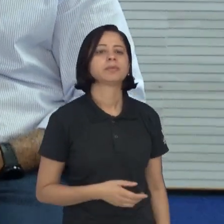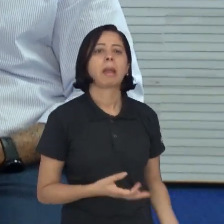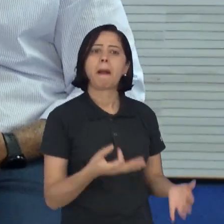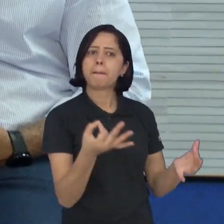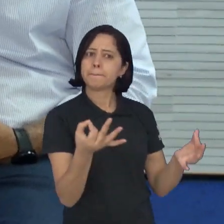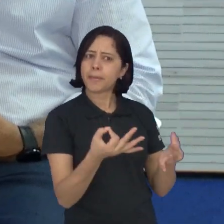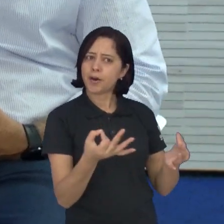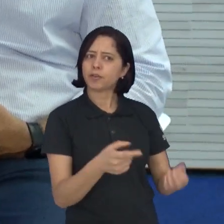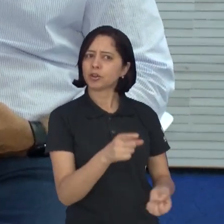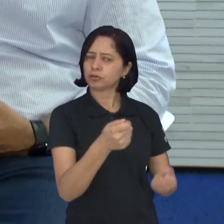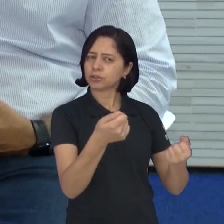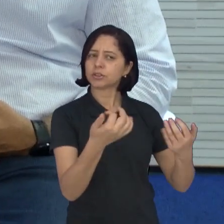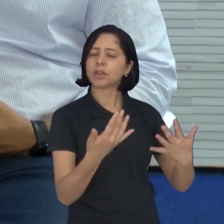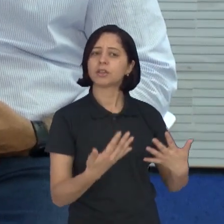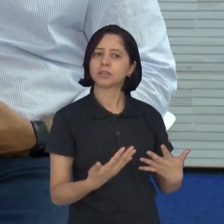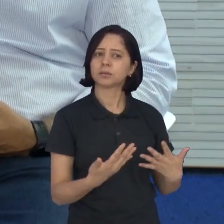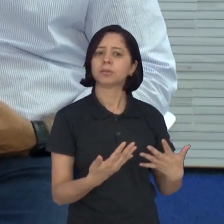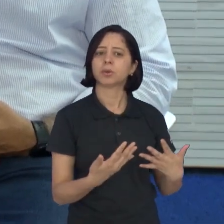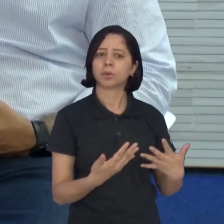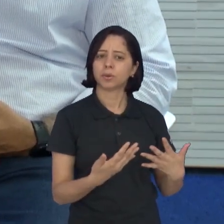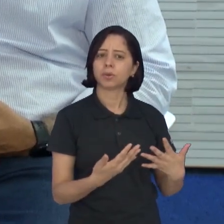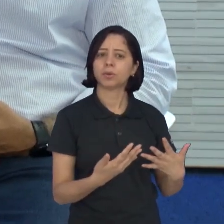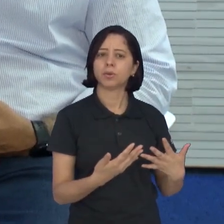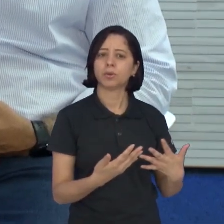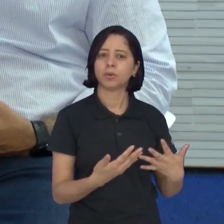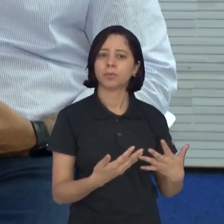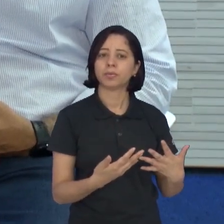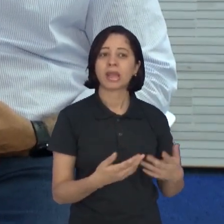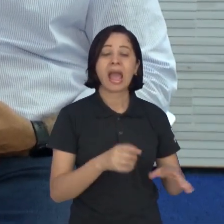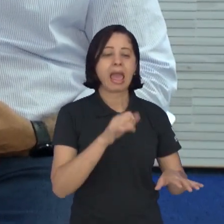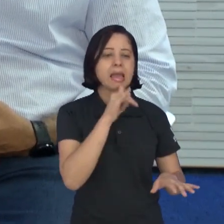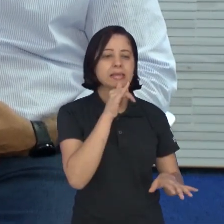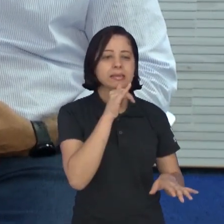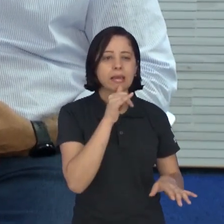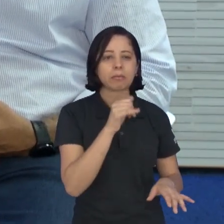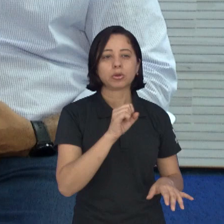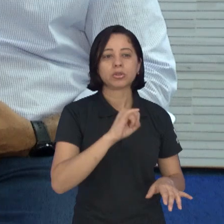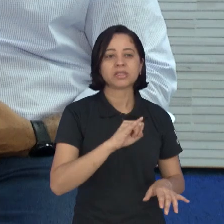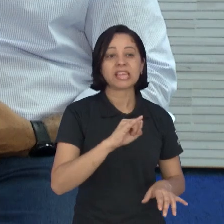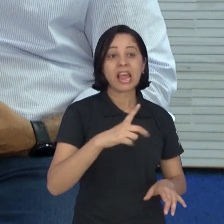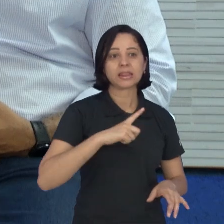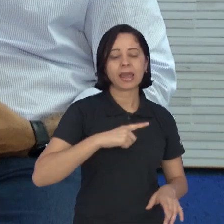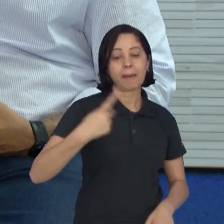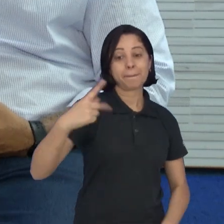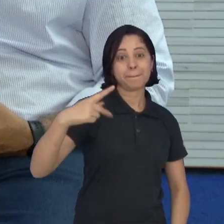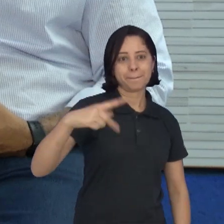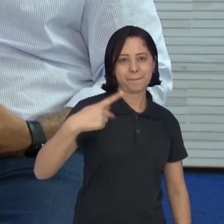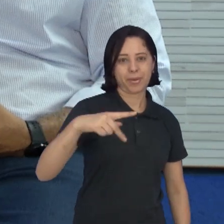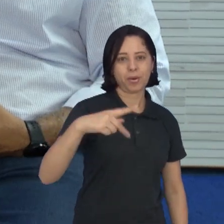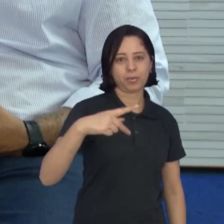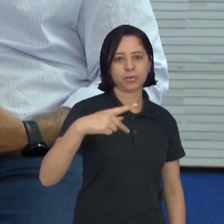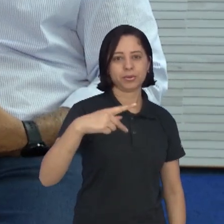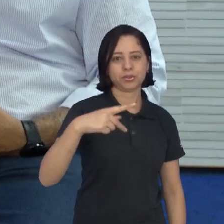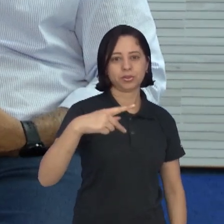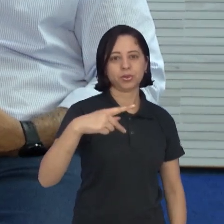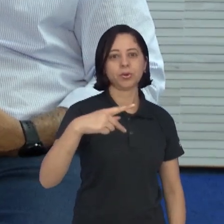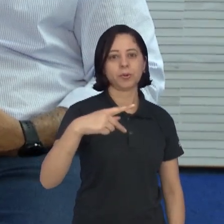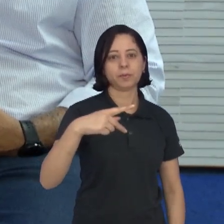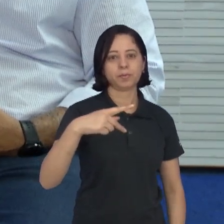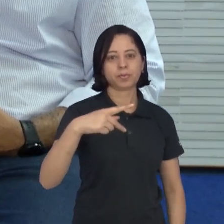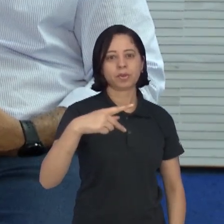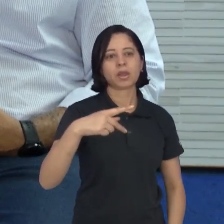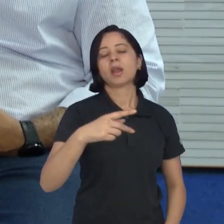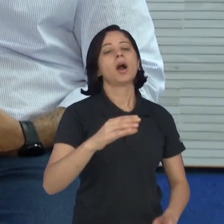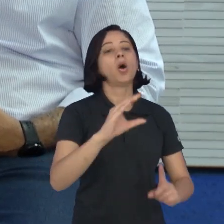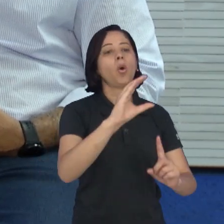achei bem legal, que é essa questão de quando tem uma promoção, os valores, né? Então, assim, o que o consumidor ele está